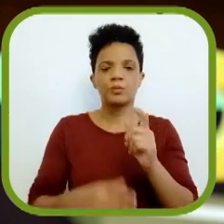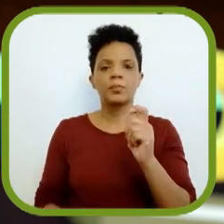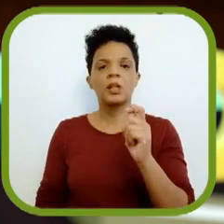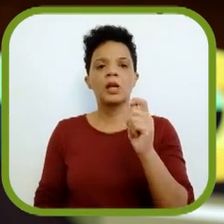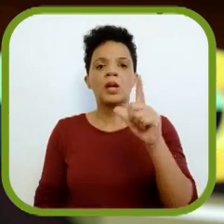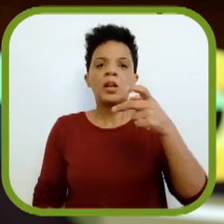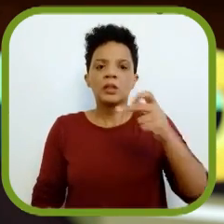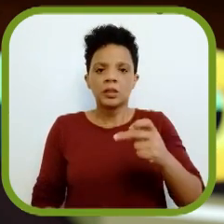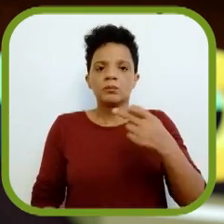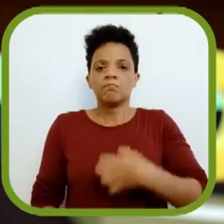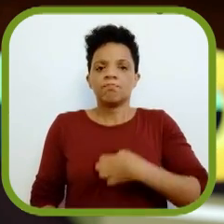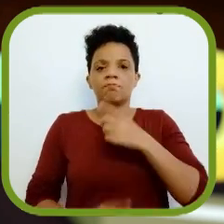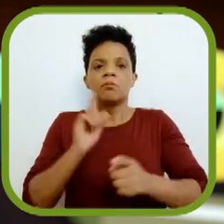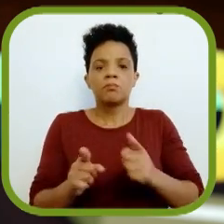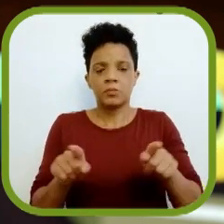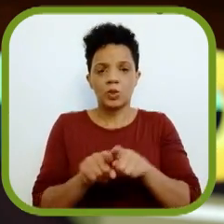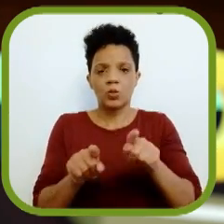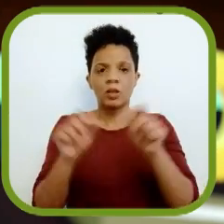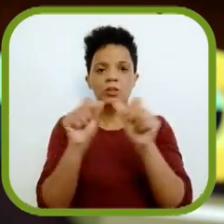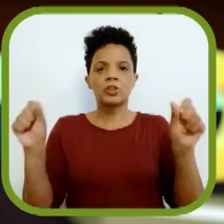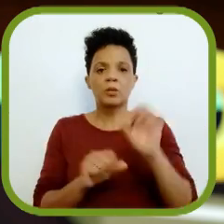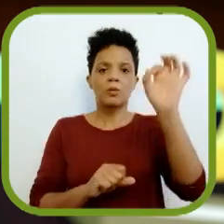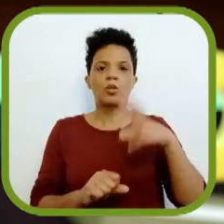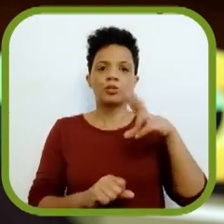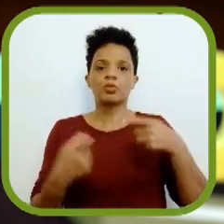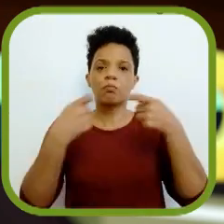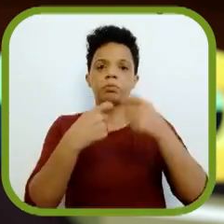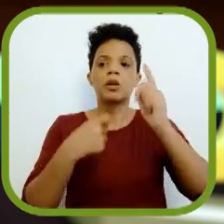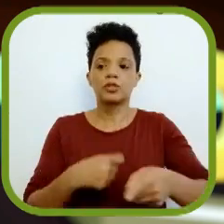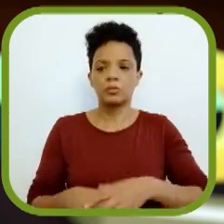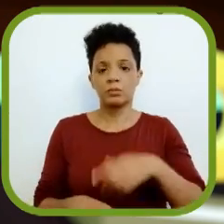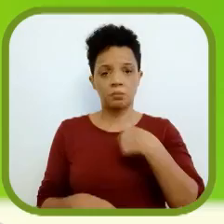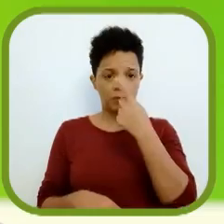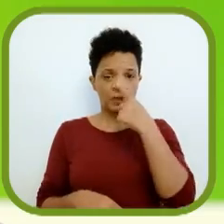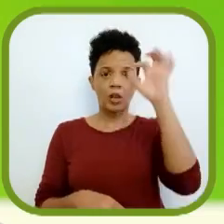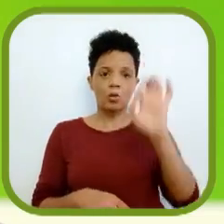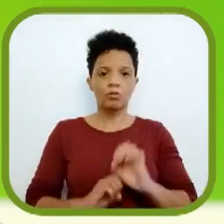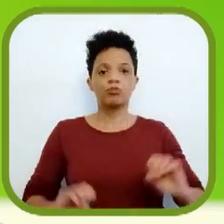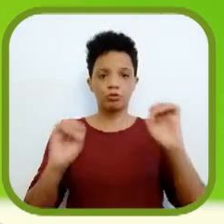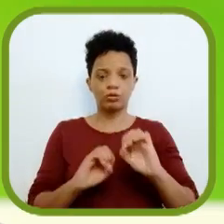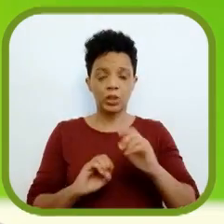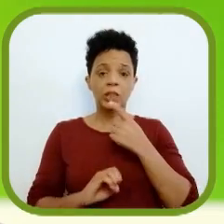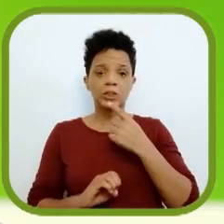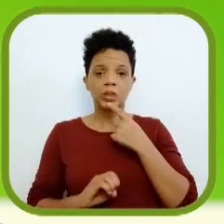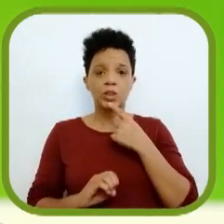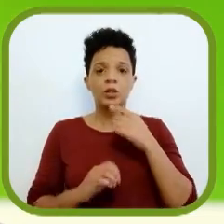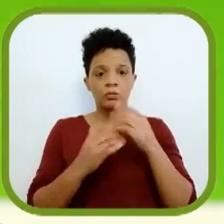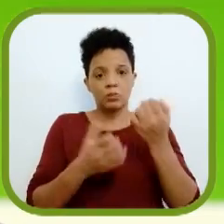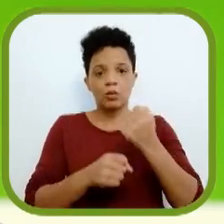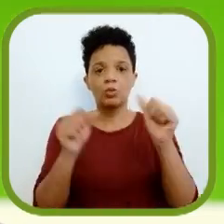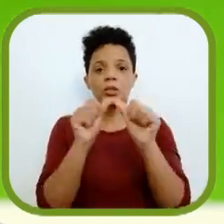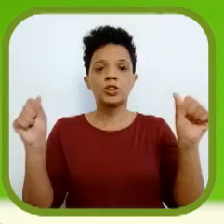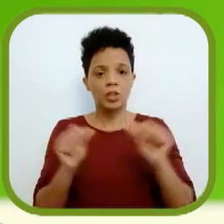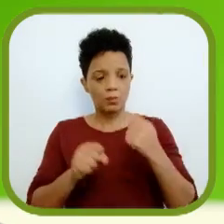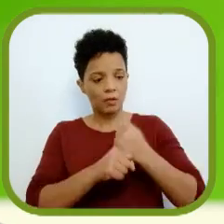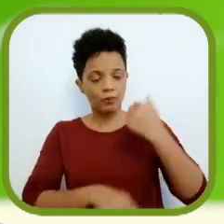todos. Elsa, como classifica a eficácia do sistema de cotas em Portugal? Eu também preferia não ter cotas. Era sinal que o